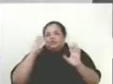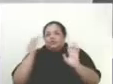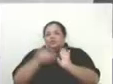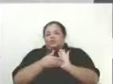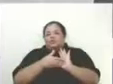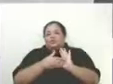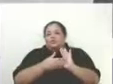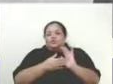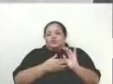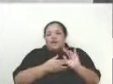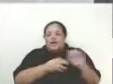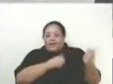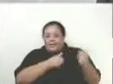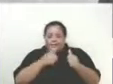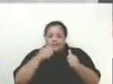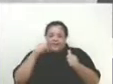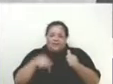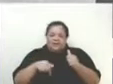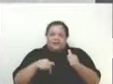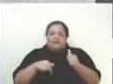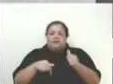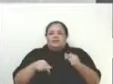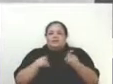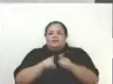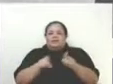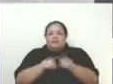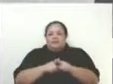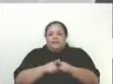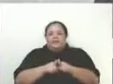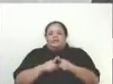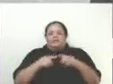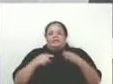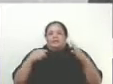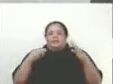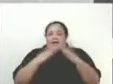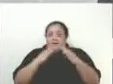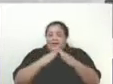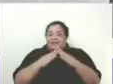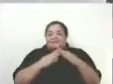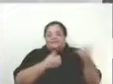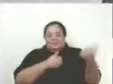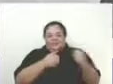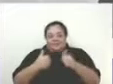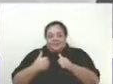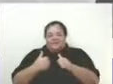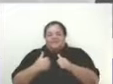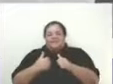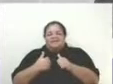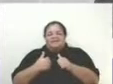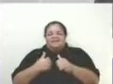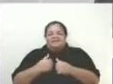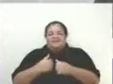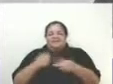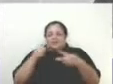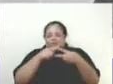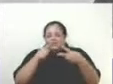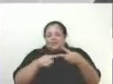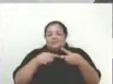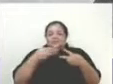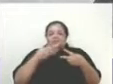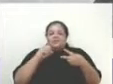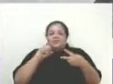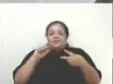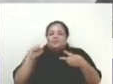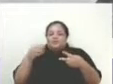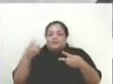e pelas redes sociais também. Eu fiz duas moções na noite de hoje, uma delas com o meu companheiro de